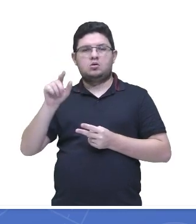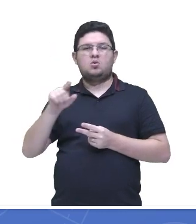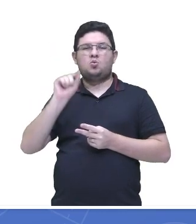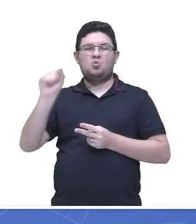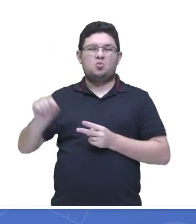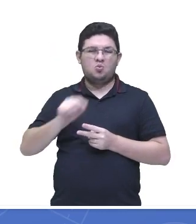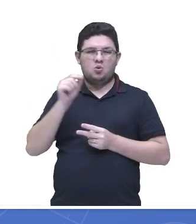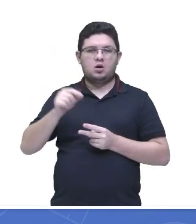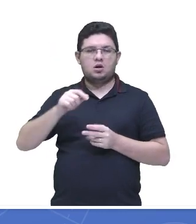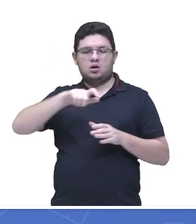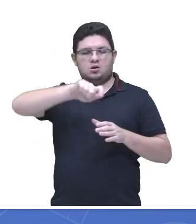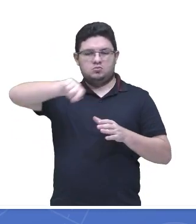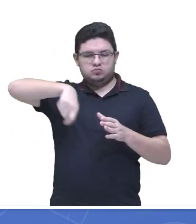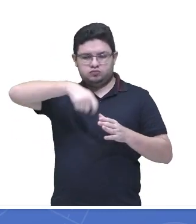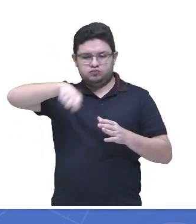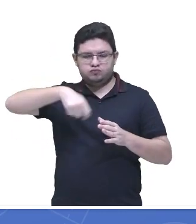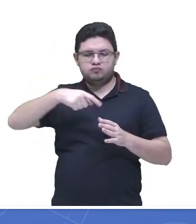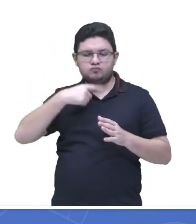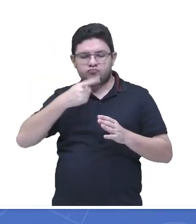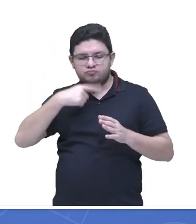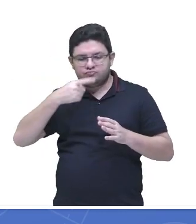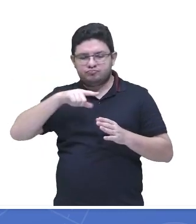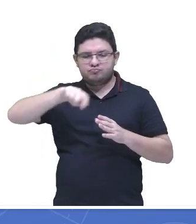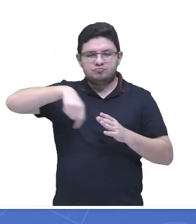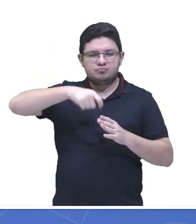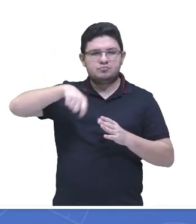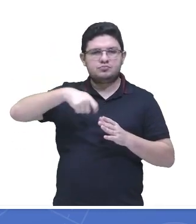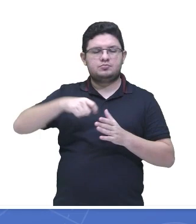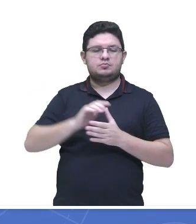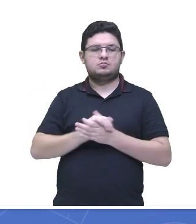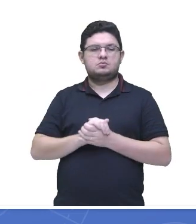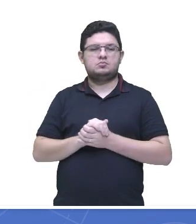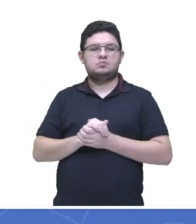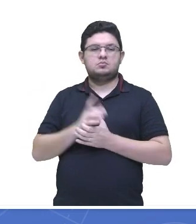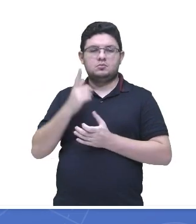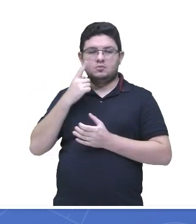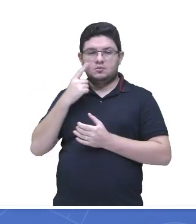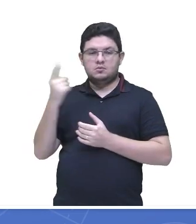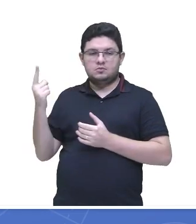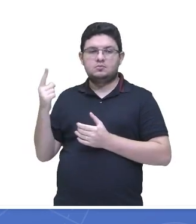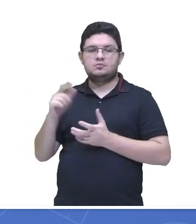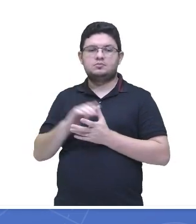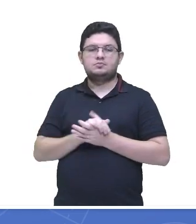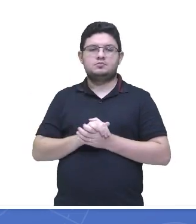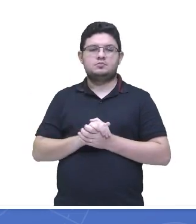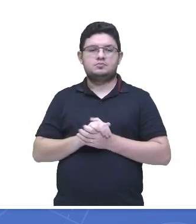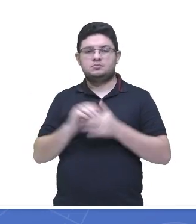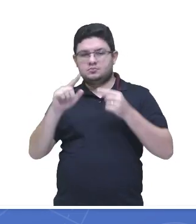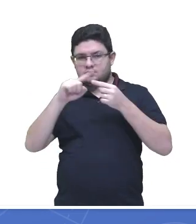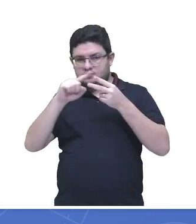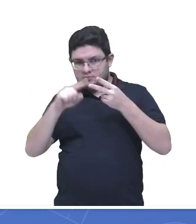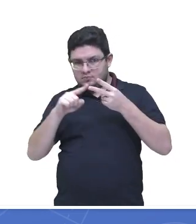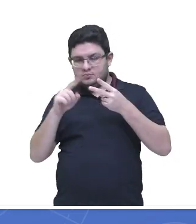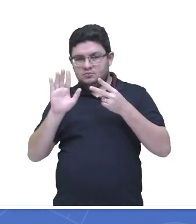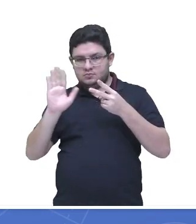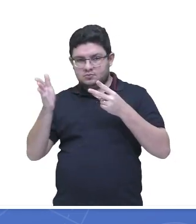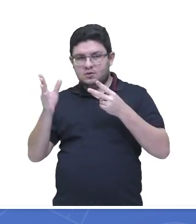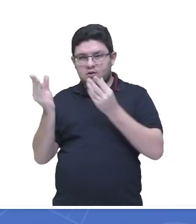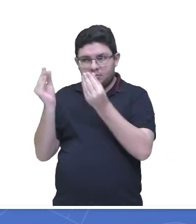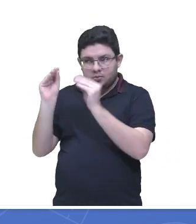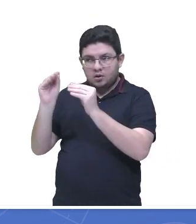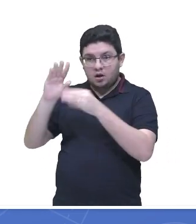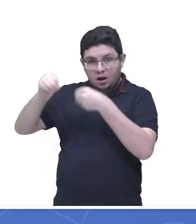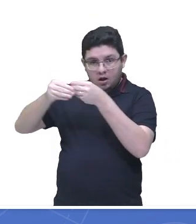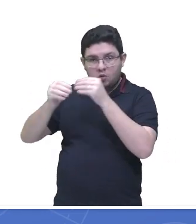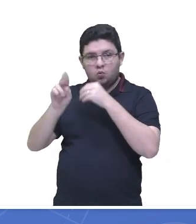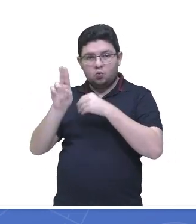eu acrescentei a palavra under ao verbo pass, que é passar, e cook, cozinhar, e eu formei outras